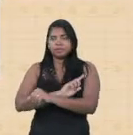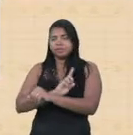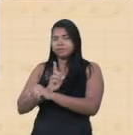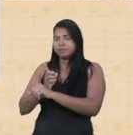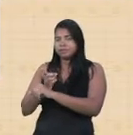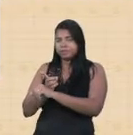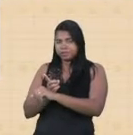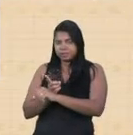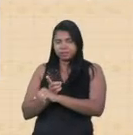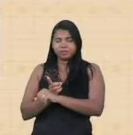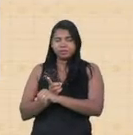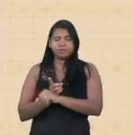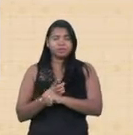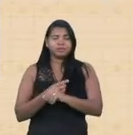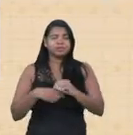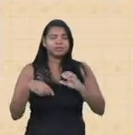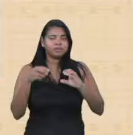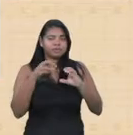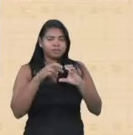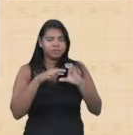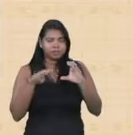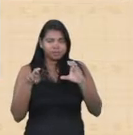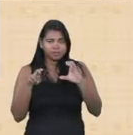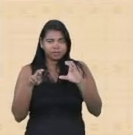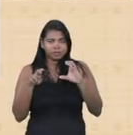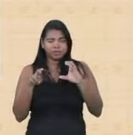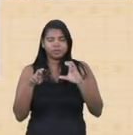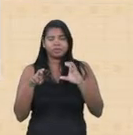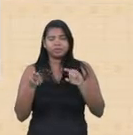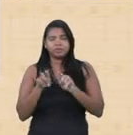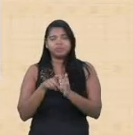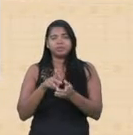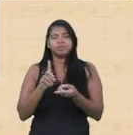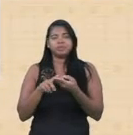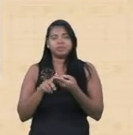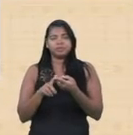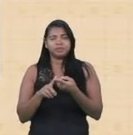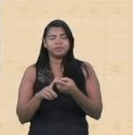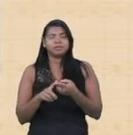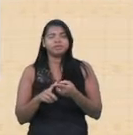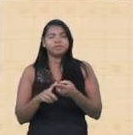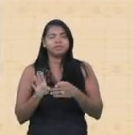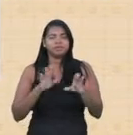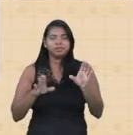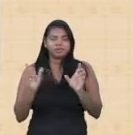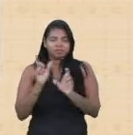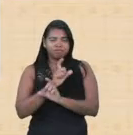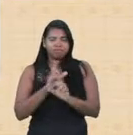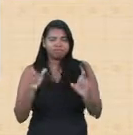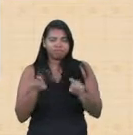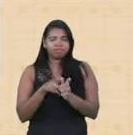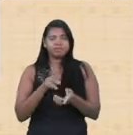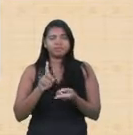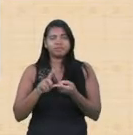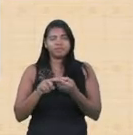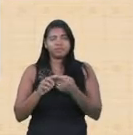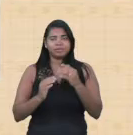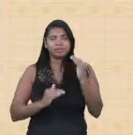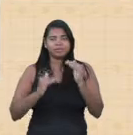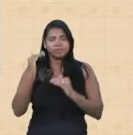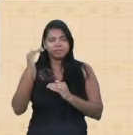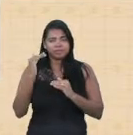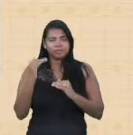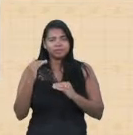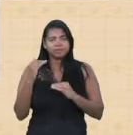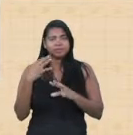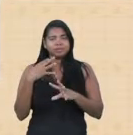quadrado dividido pelo raio. Só toma cuidado para não trocar com energia cinética, tá? Se liga nisso. Que é mv ao quadrado sobre 2.